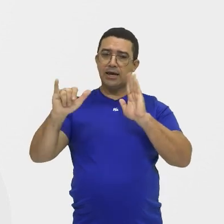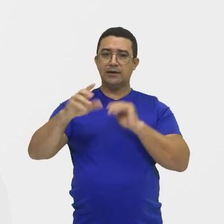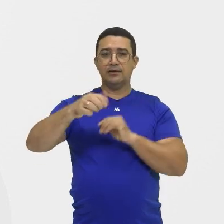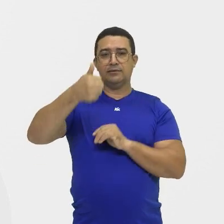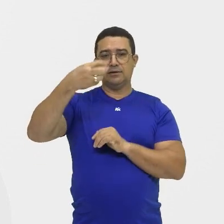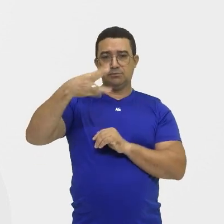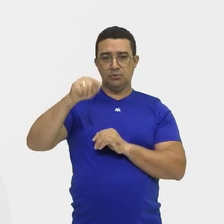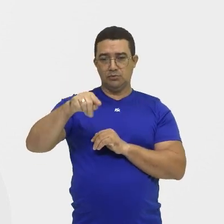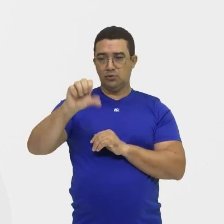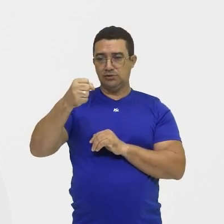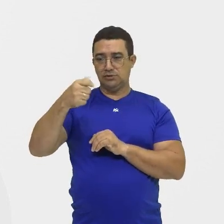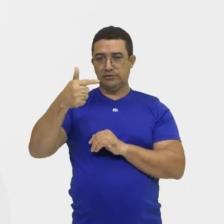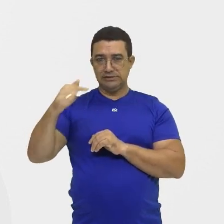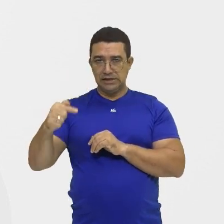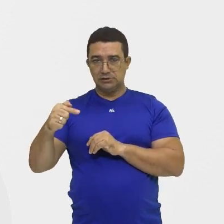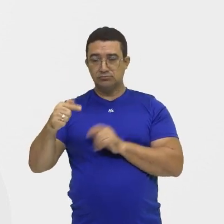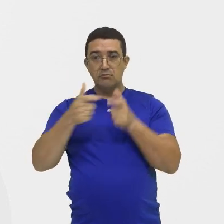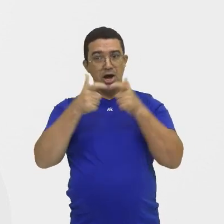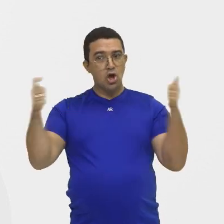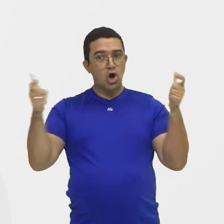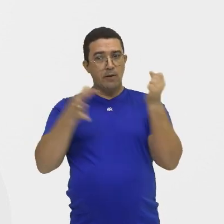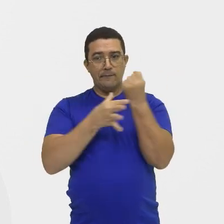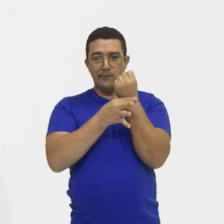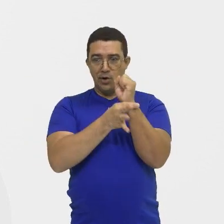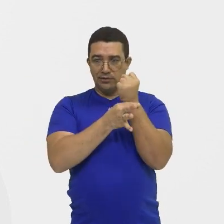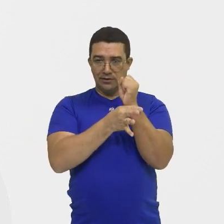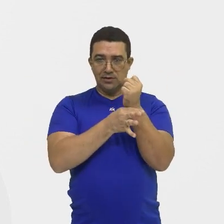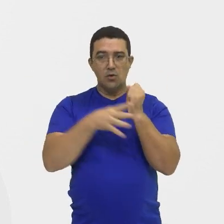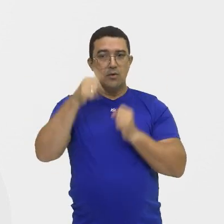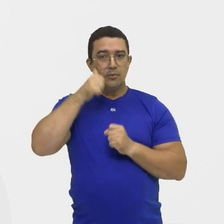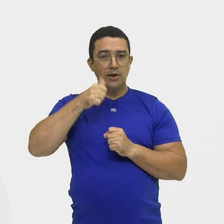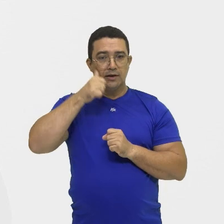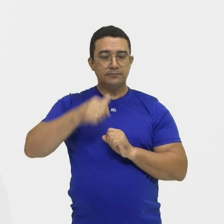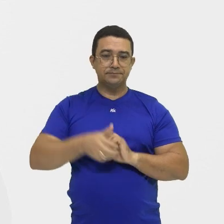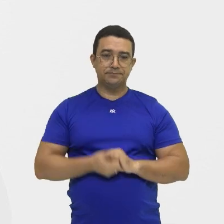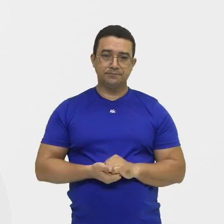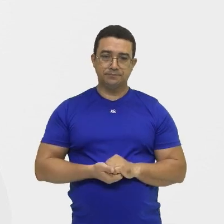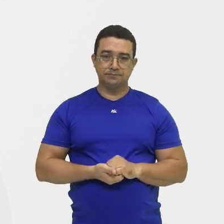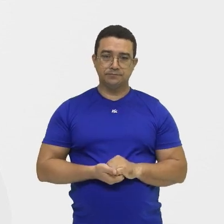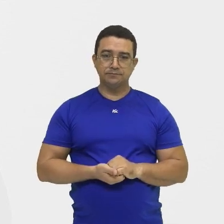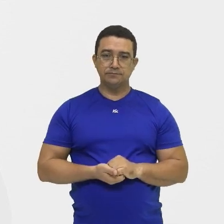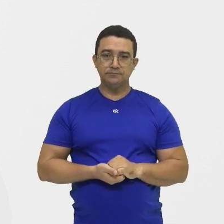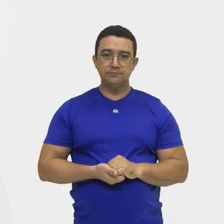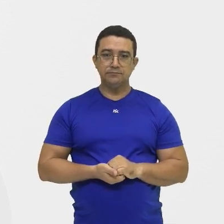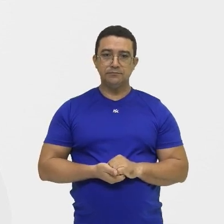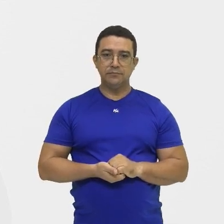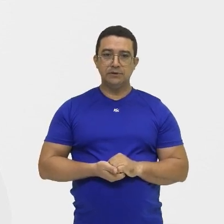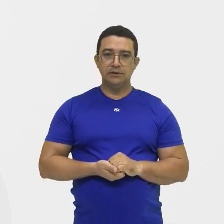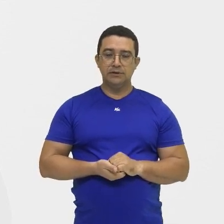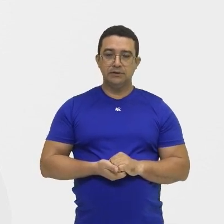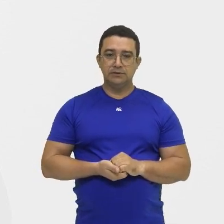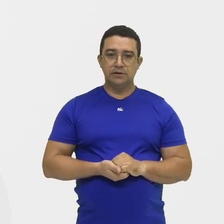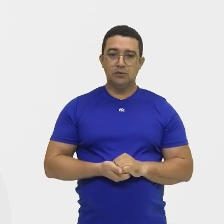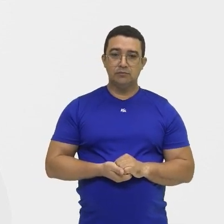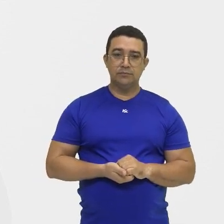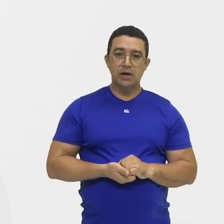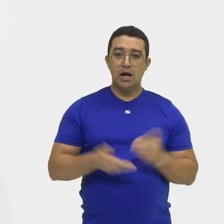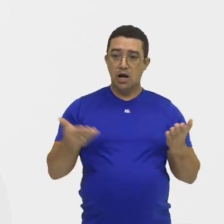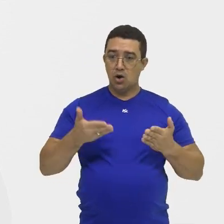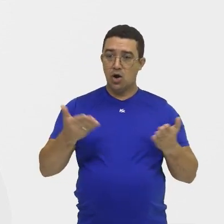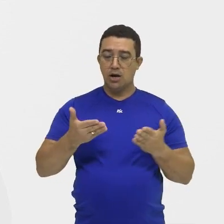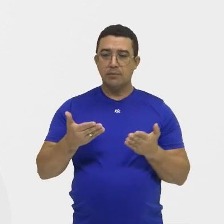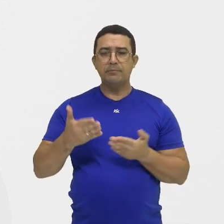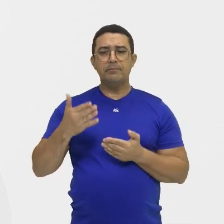13.827, uma maior proteção. Olha, se desenvolveu, se entendeu melhor,